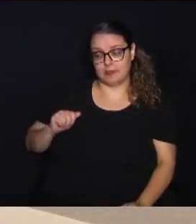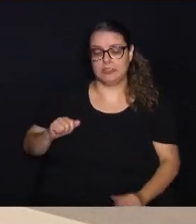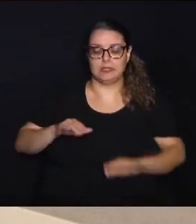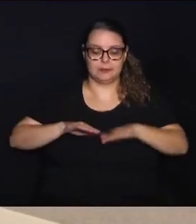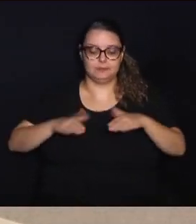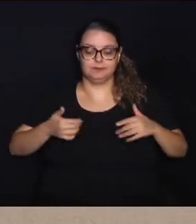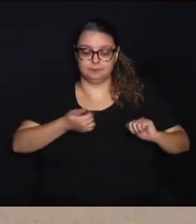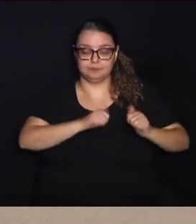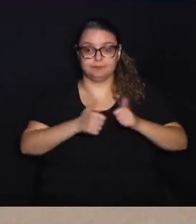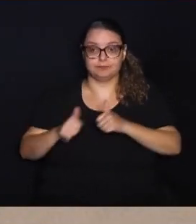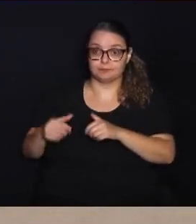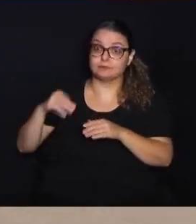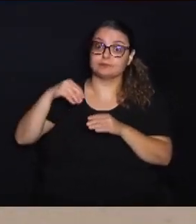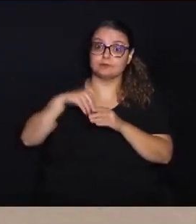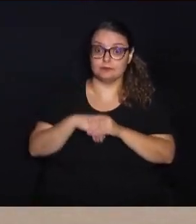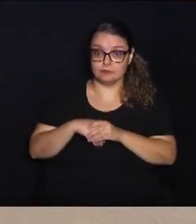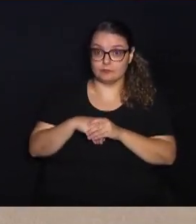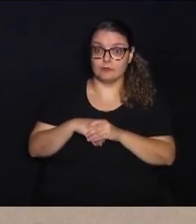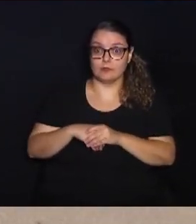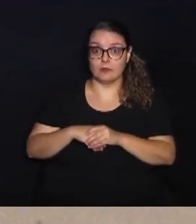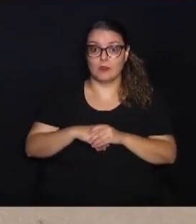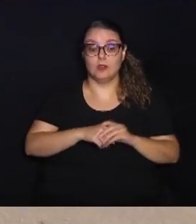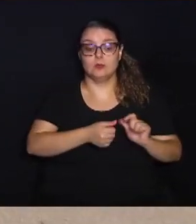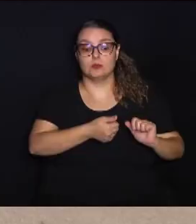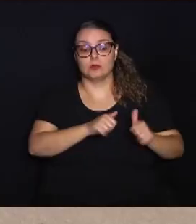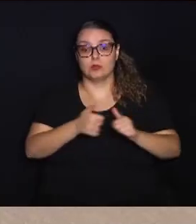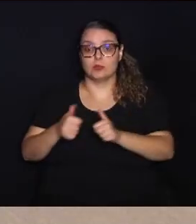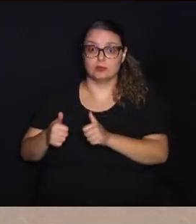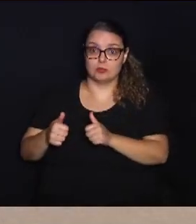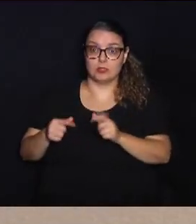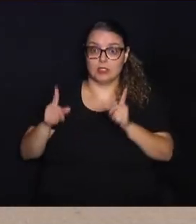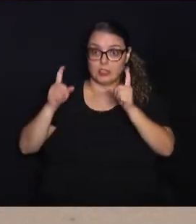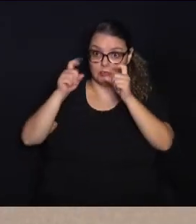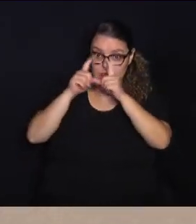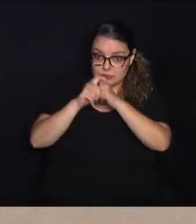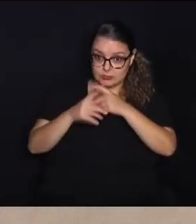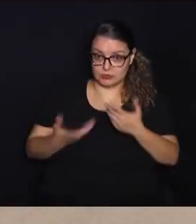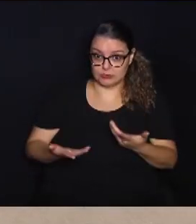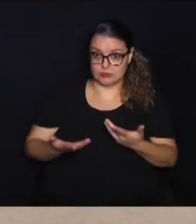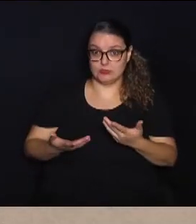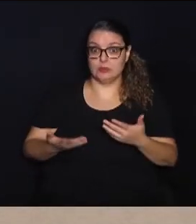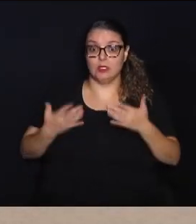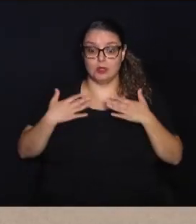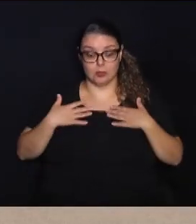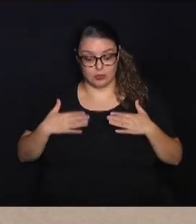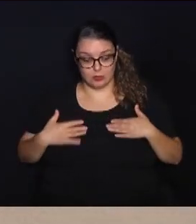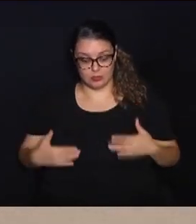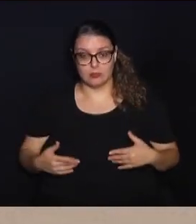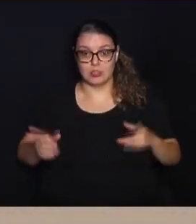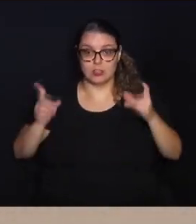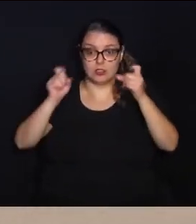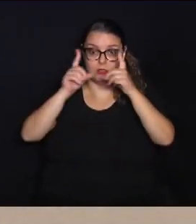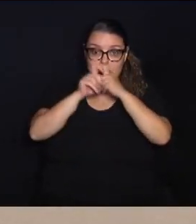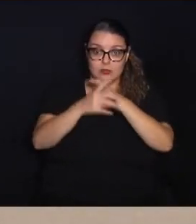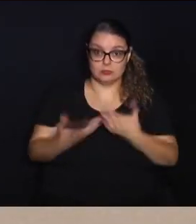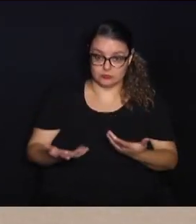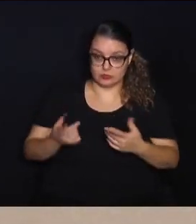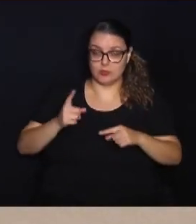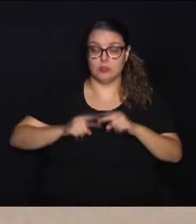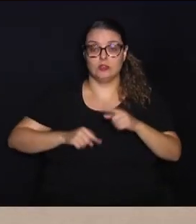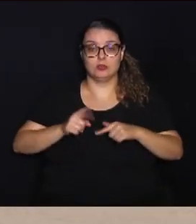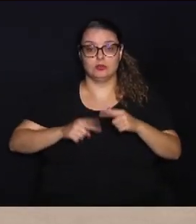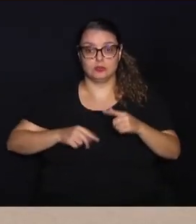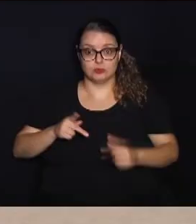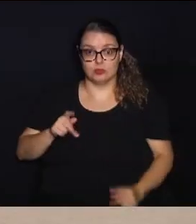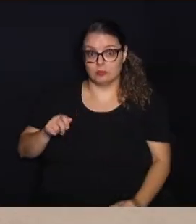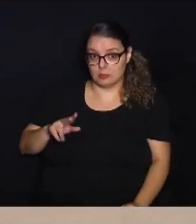as execuções e o artístico. E aí a nota de execução e artístico, elas são deduzidas da nota